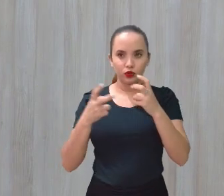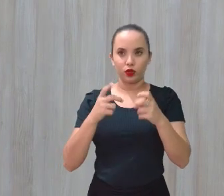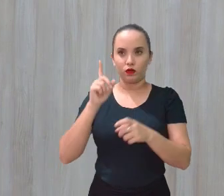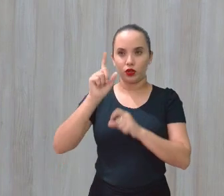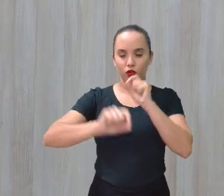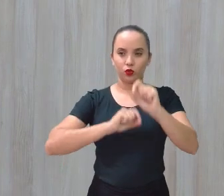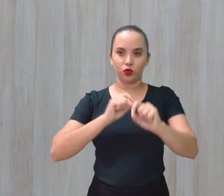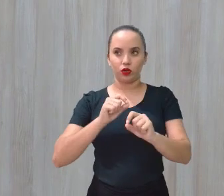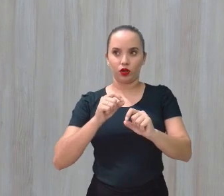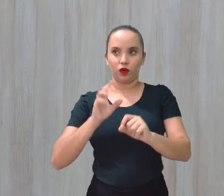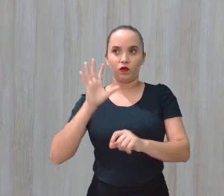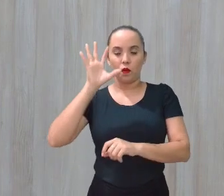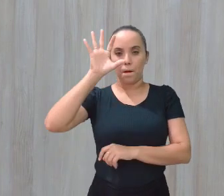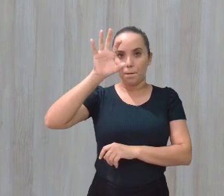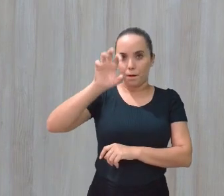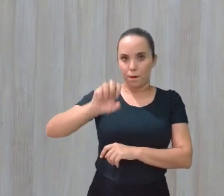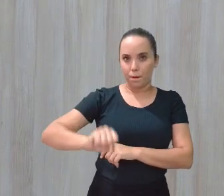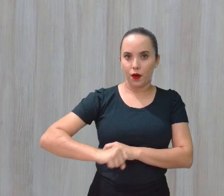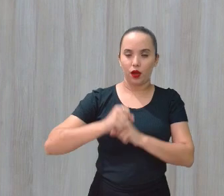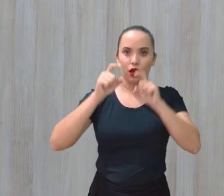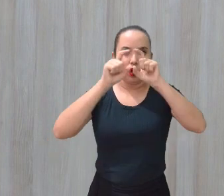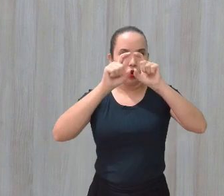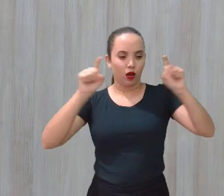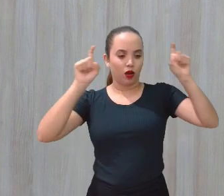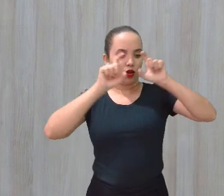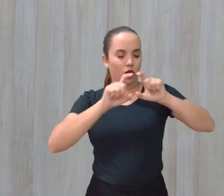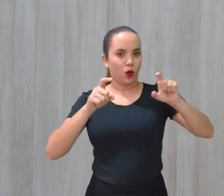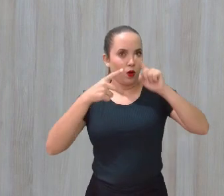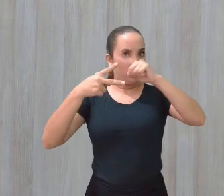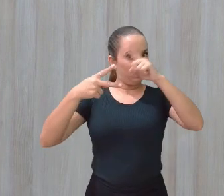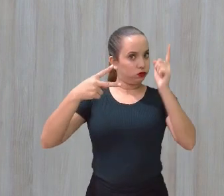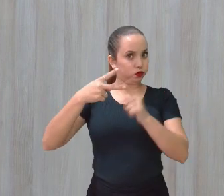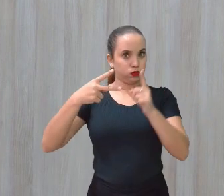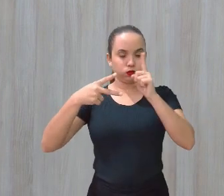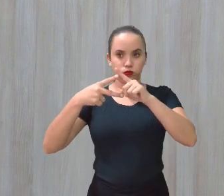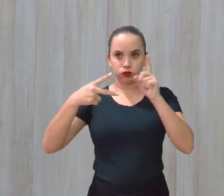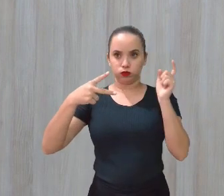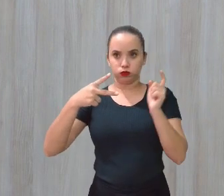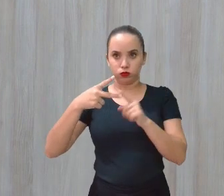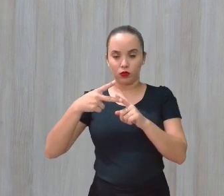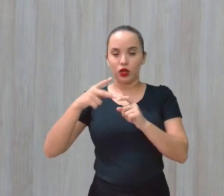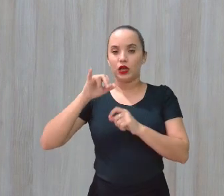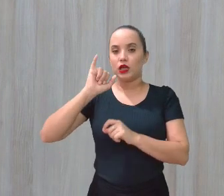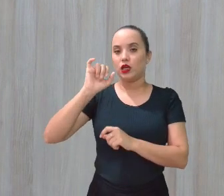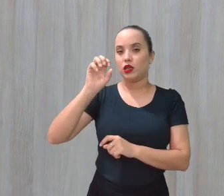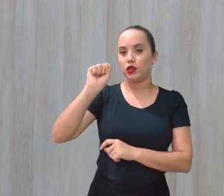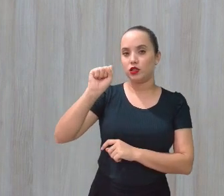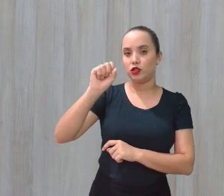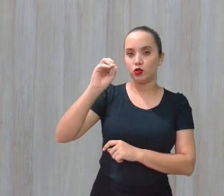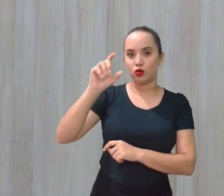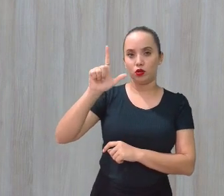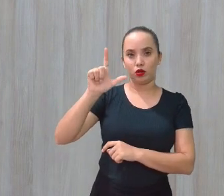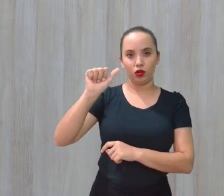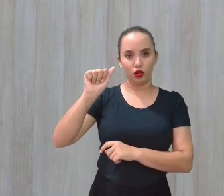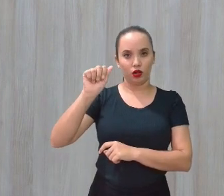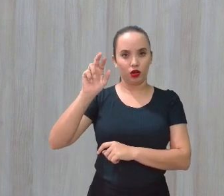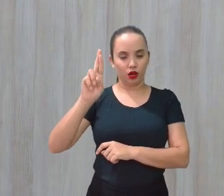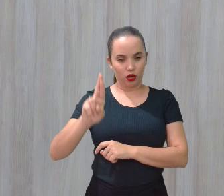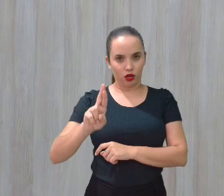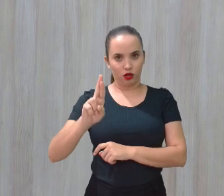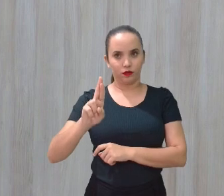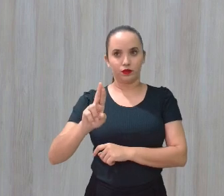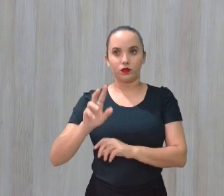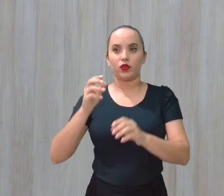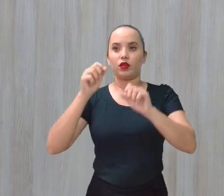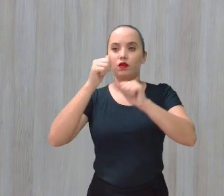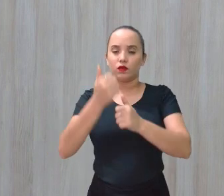vou pegar uma equação, vou isolar, esse é o termo que a gente diz, a gente vai isolar uma incógnita e vai